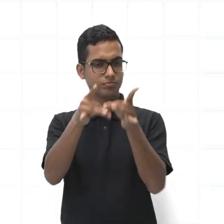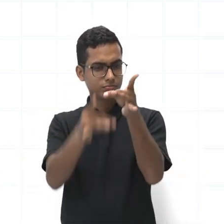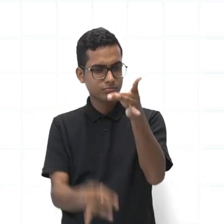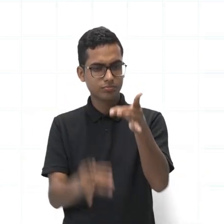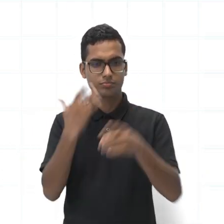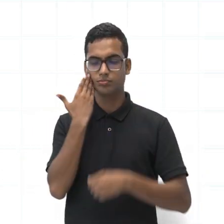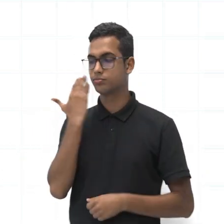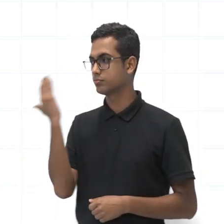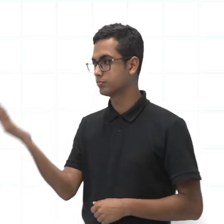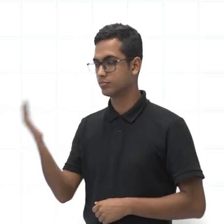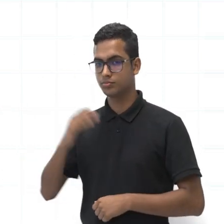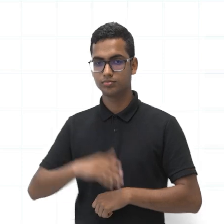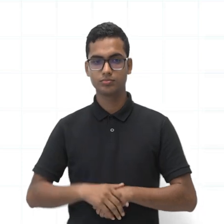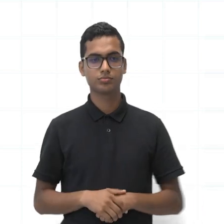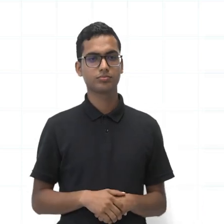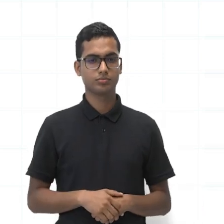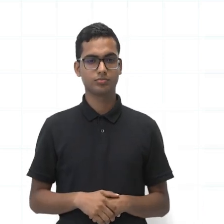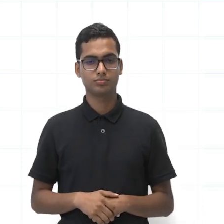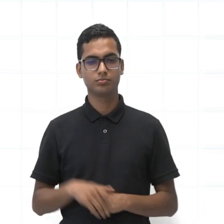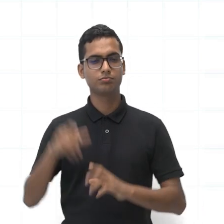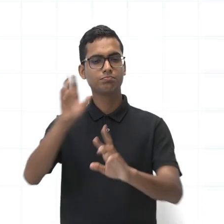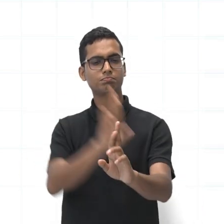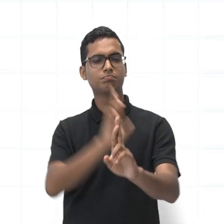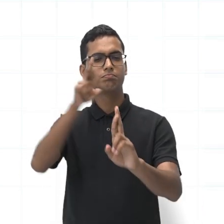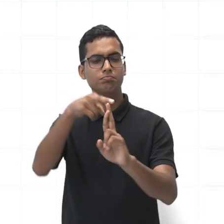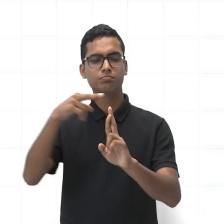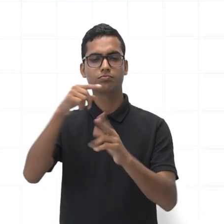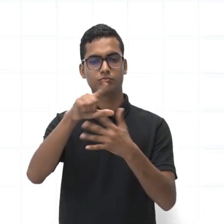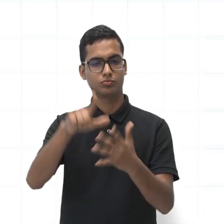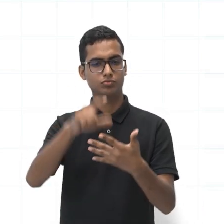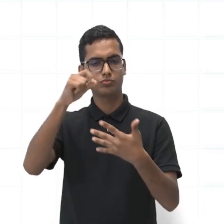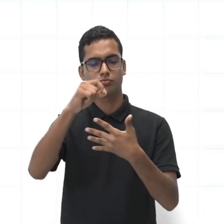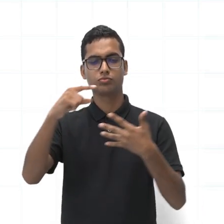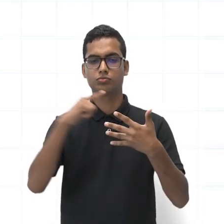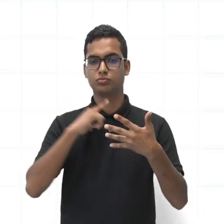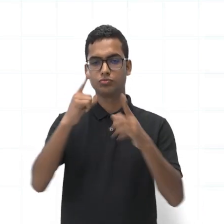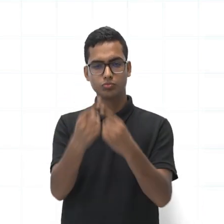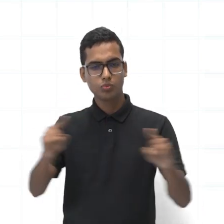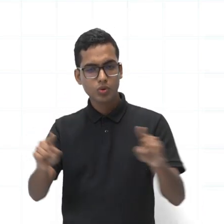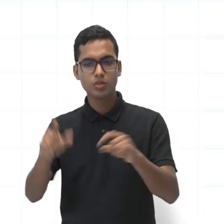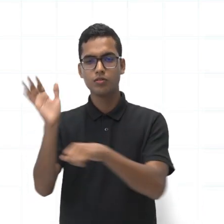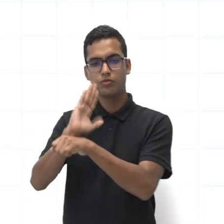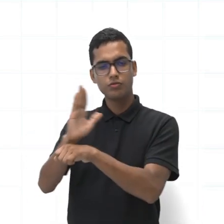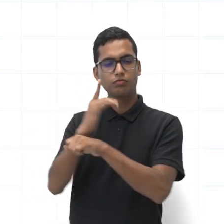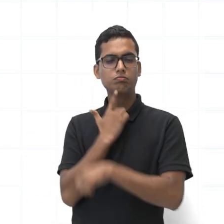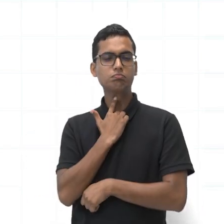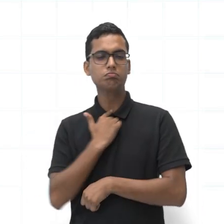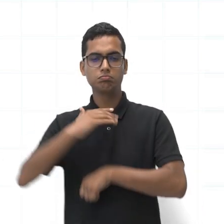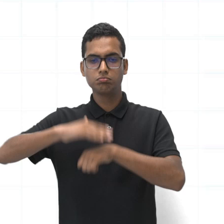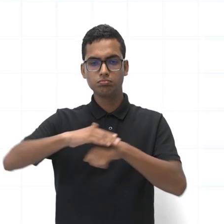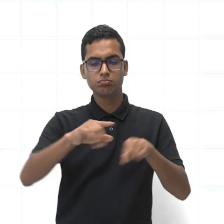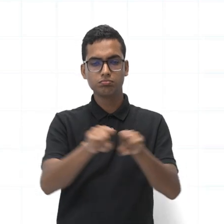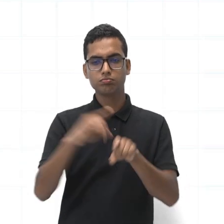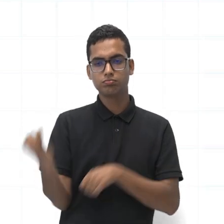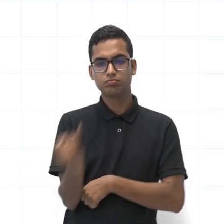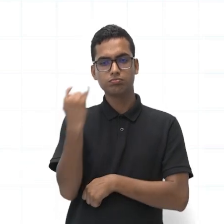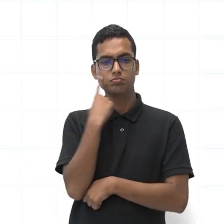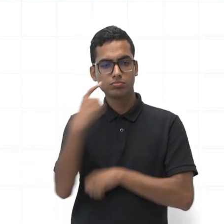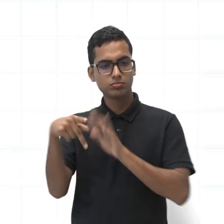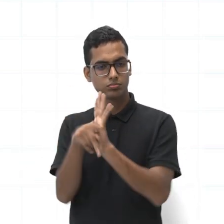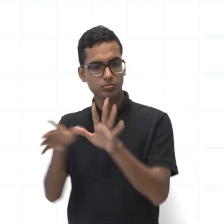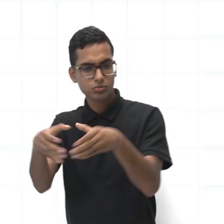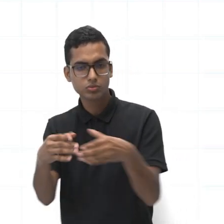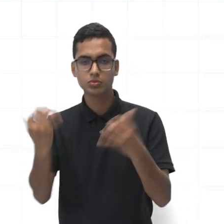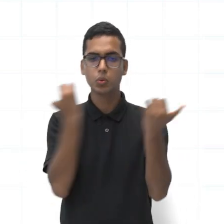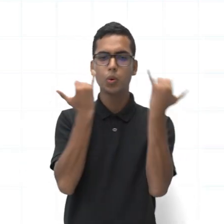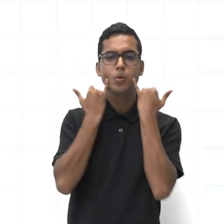nosso detalhamento. Vamos ver o nosso detalhamento. Olha só, preferências, música ou filmes preferidos, dentre outros de relevância e